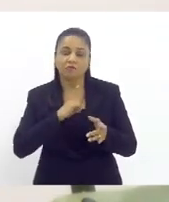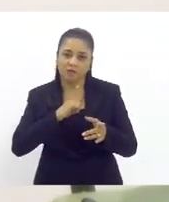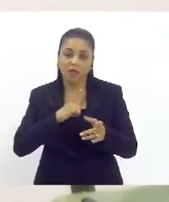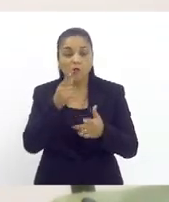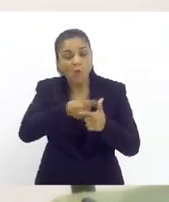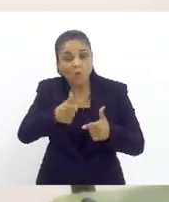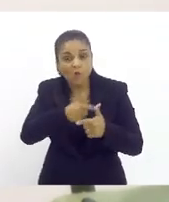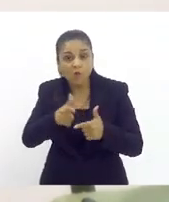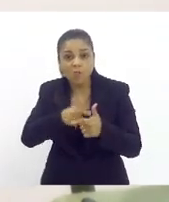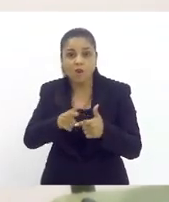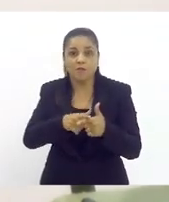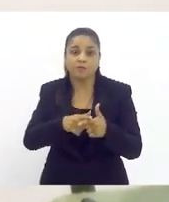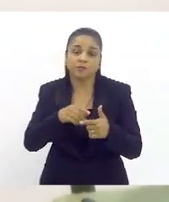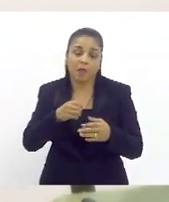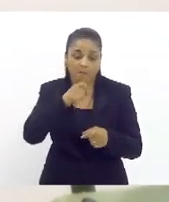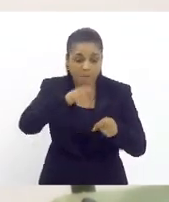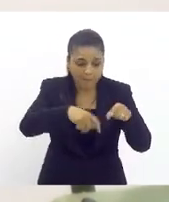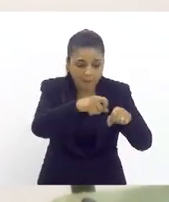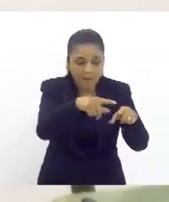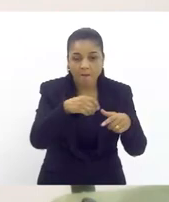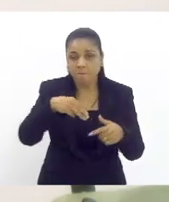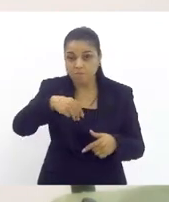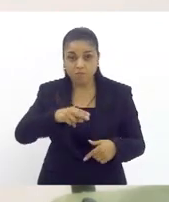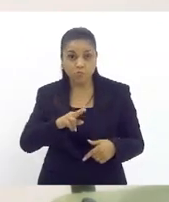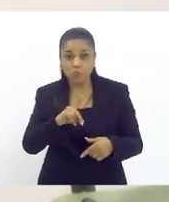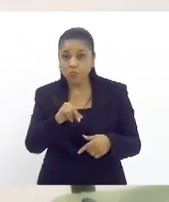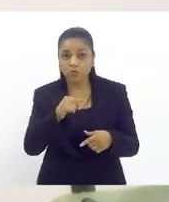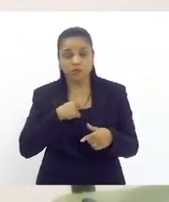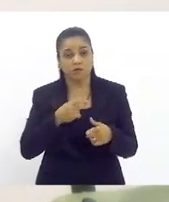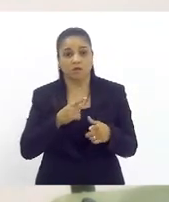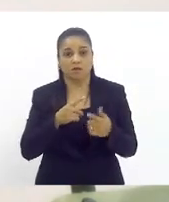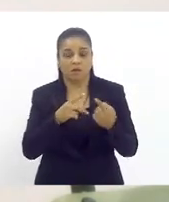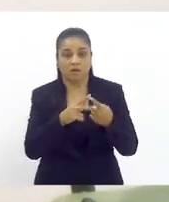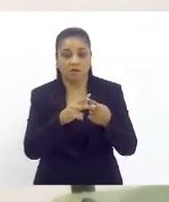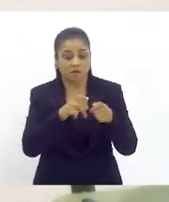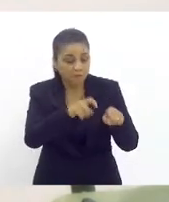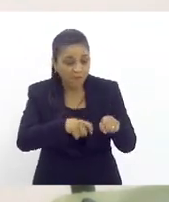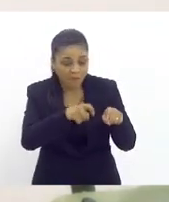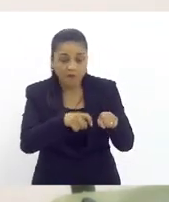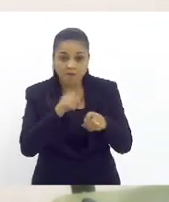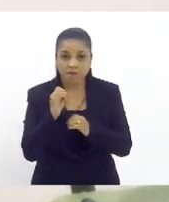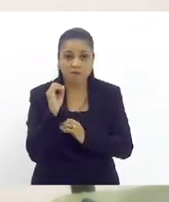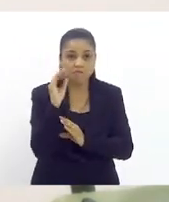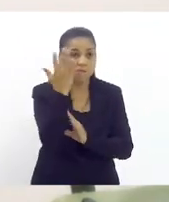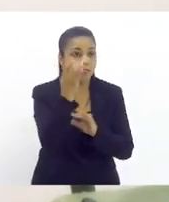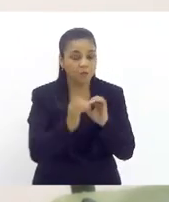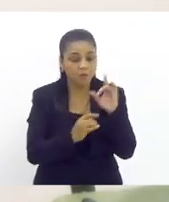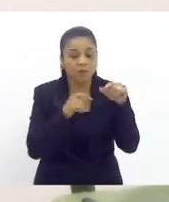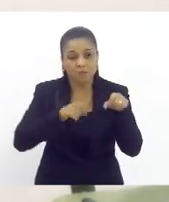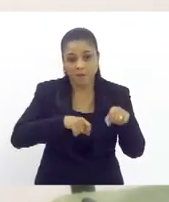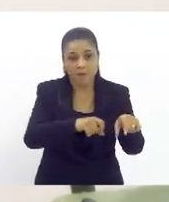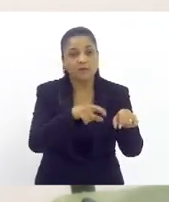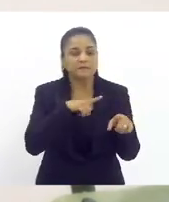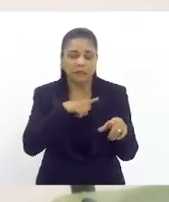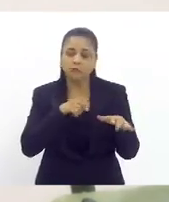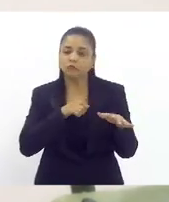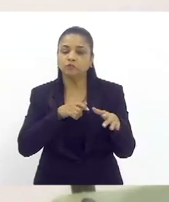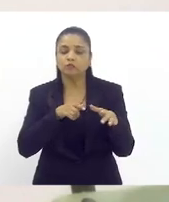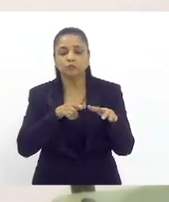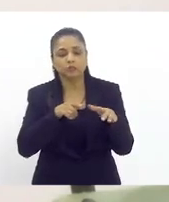dos problemas é que só quer plantar muda com esse recurso só que é executar a restauração no hectare e não pensa que tem todo um trabalho de mobilização